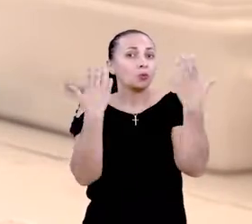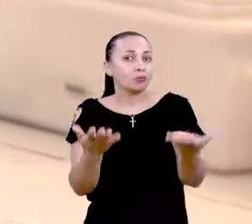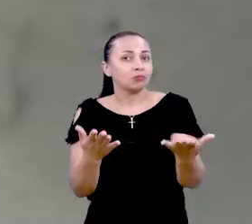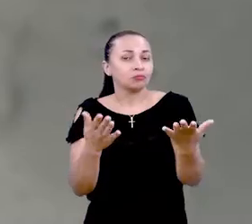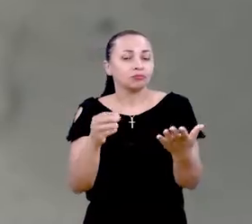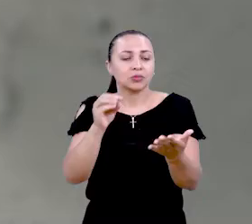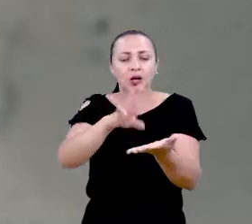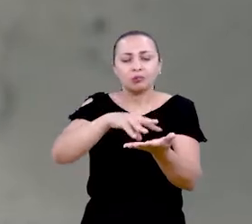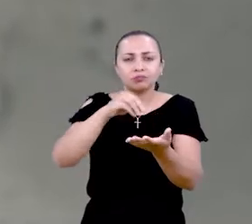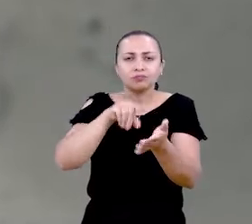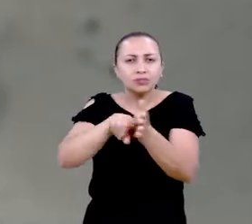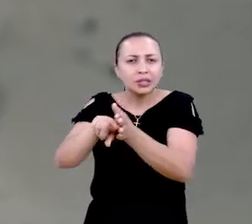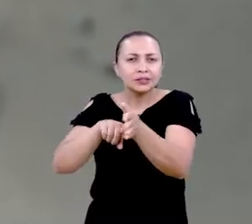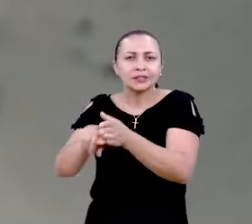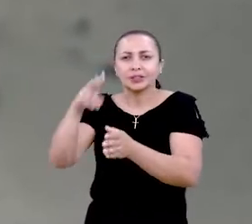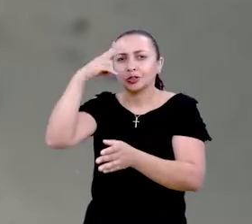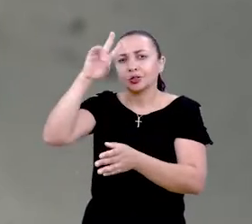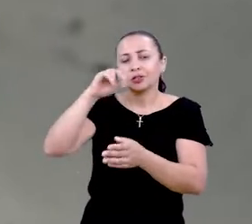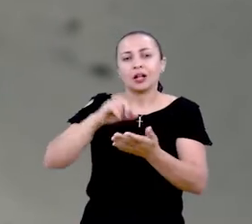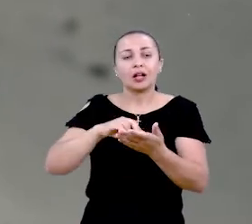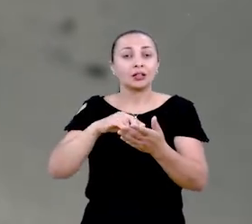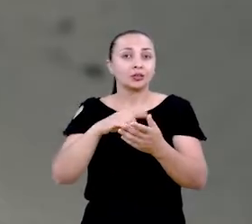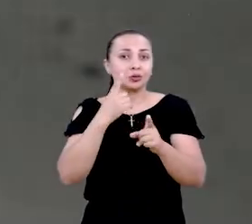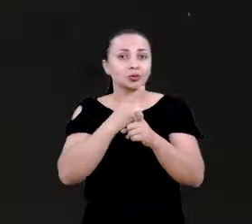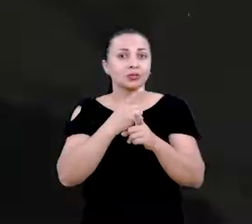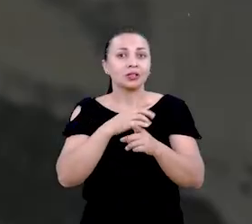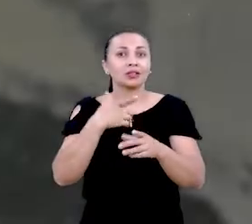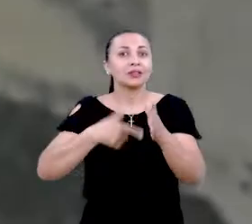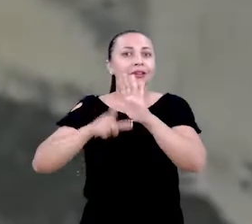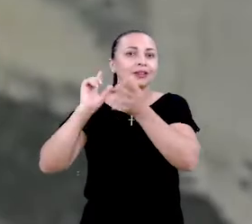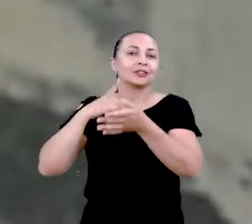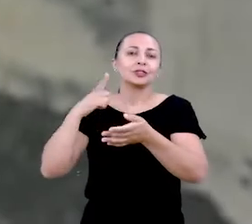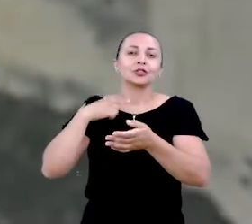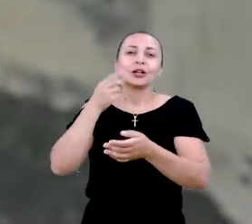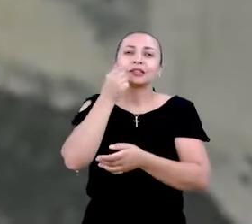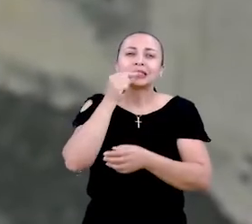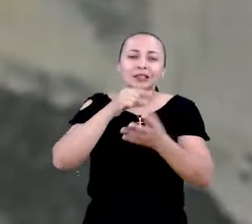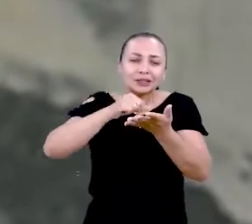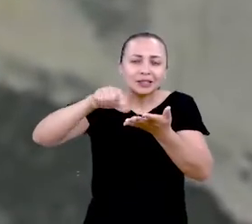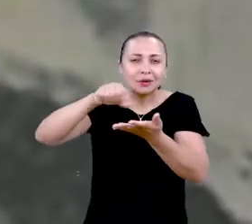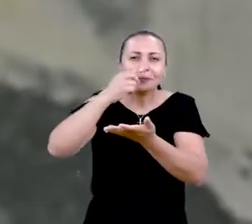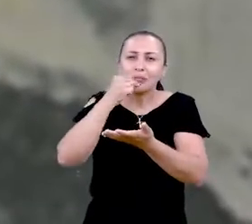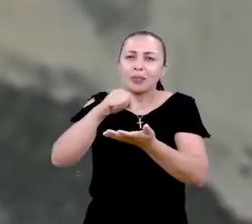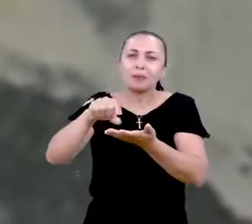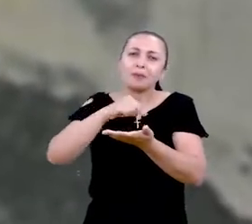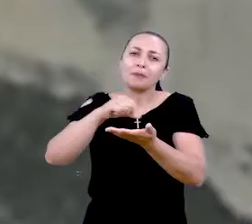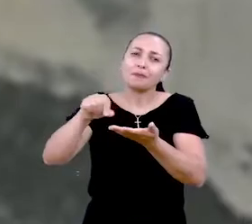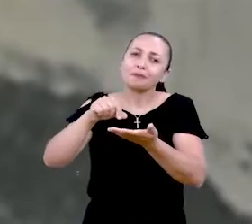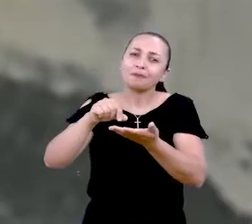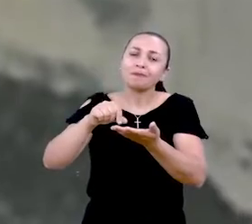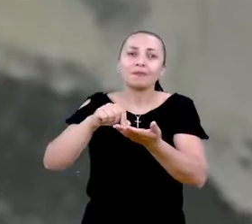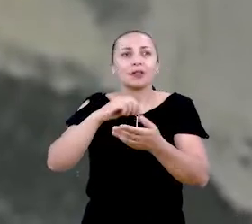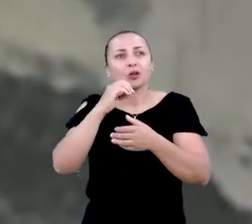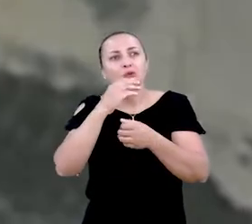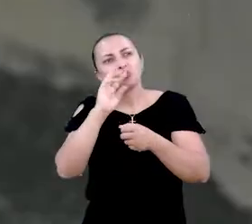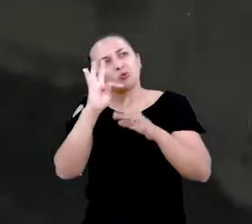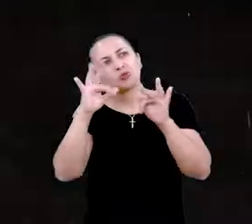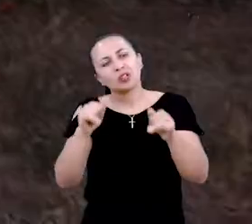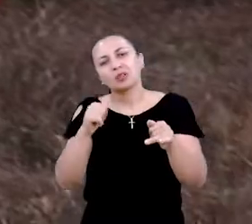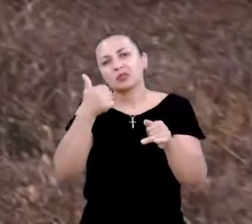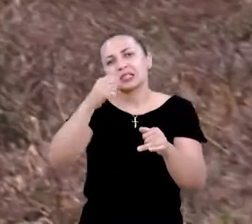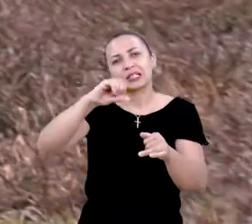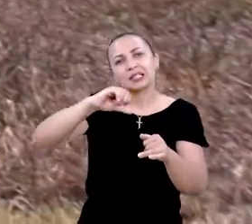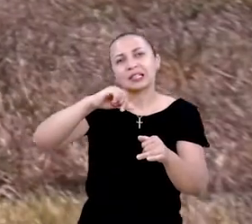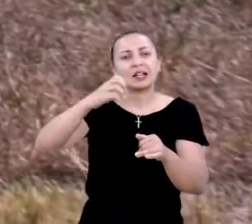levantamentos históricos e descobrimos que a área era uma salina, que tinha funcionado do final dos anos 60, 50 até o começo dos anos 80.